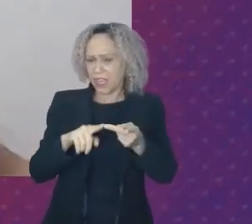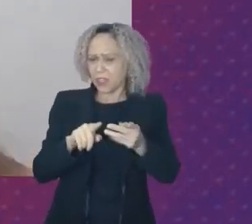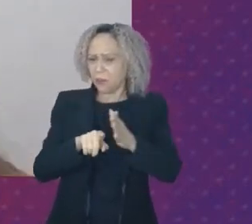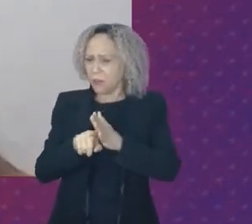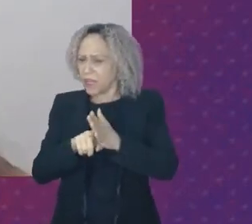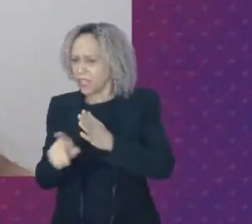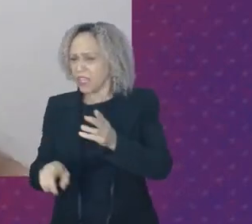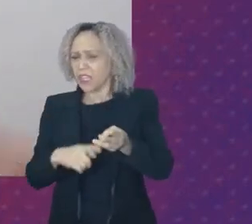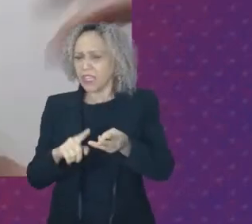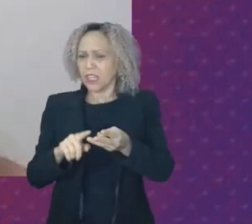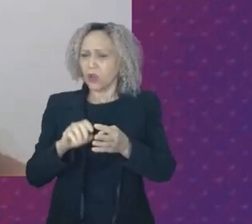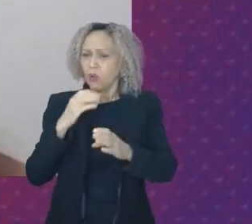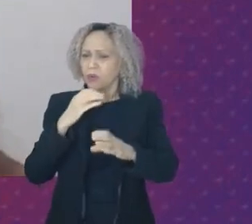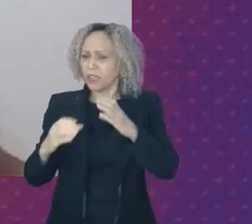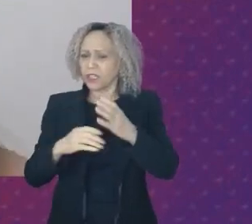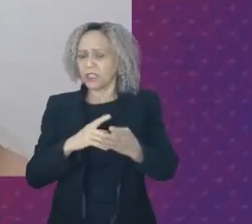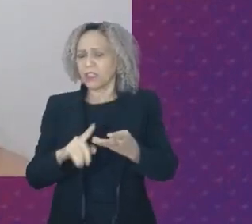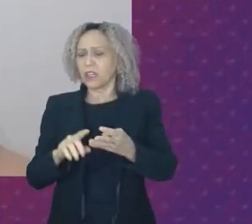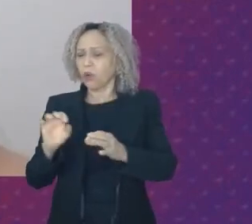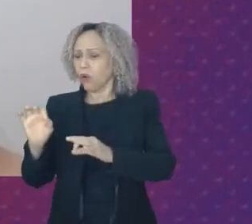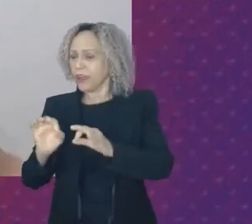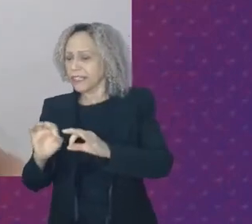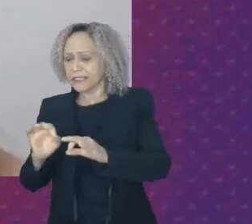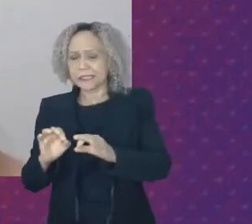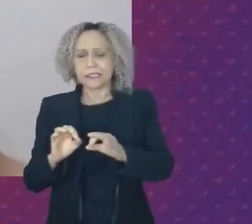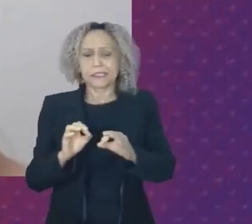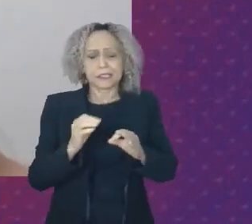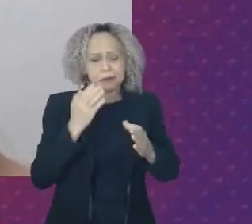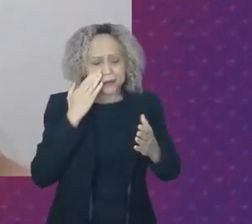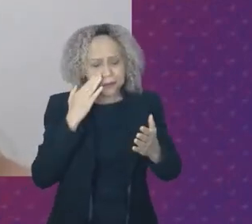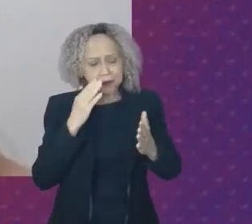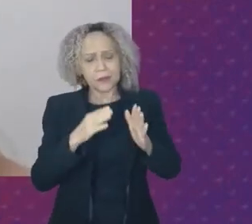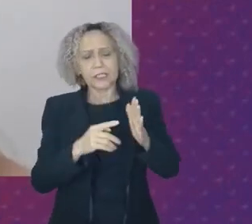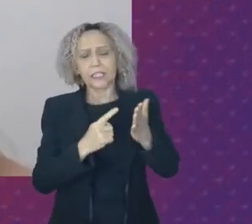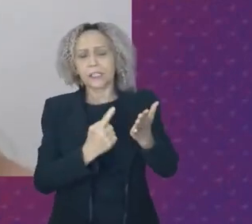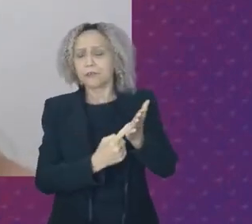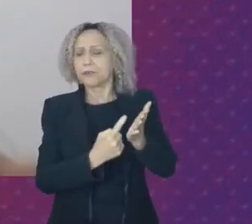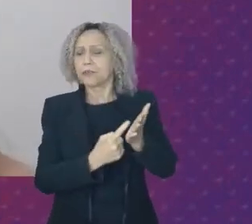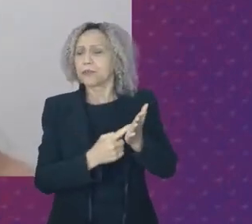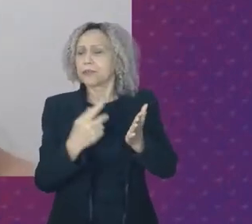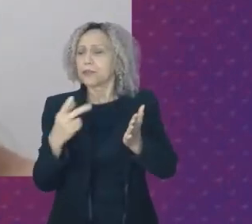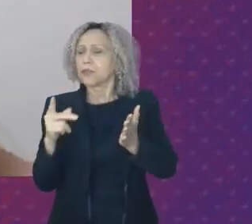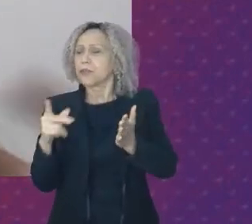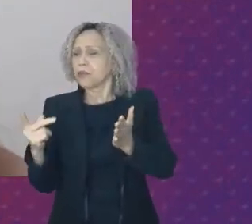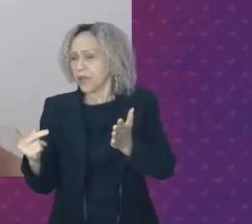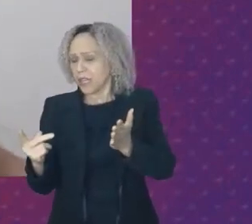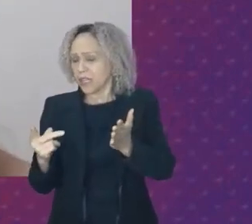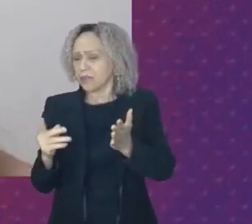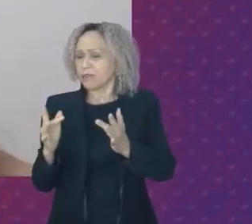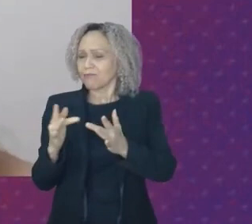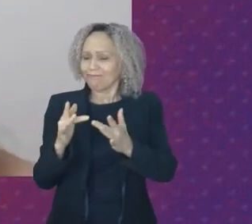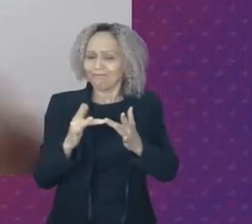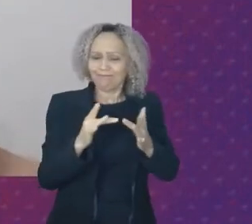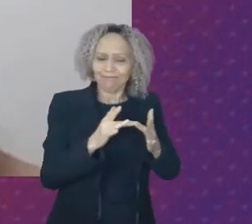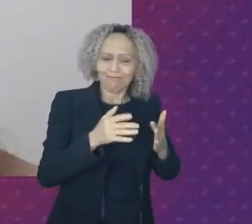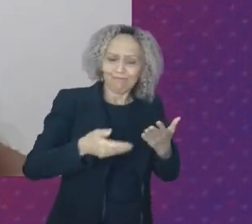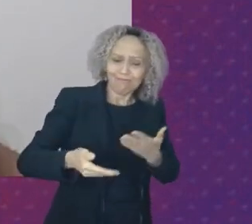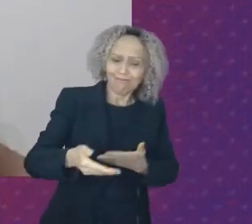em organização, cuida da agenda, cuida dos seus contatos